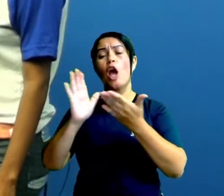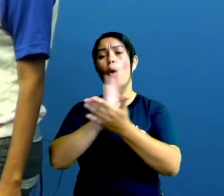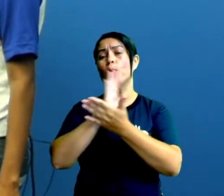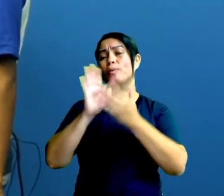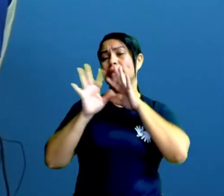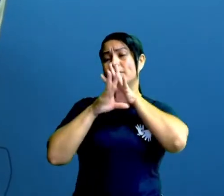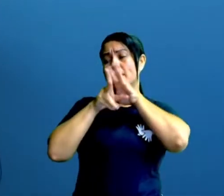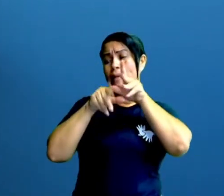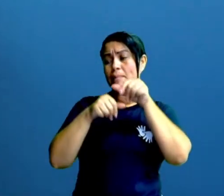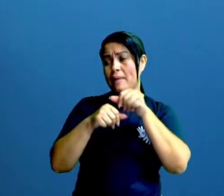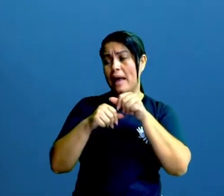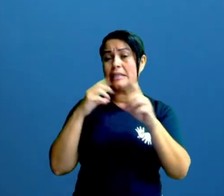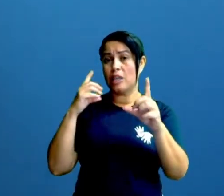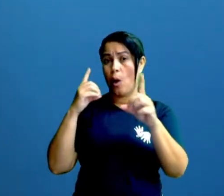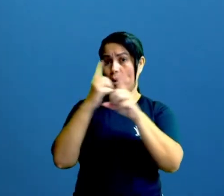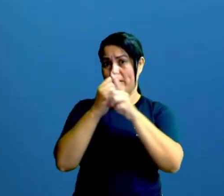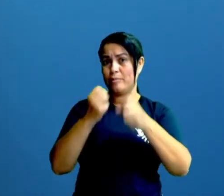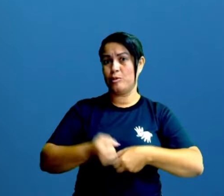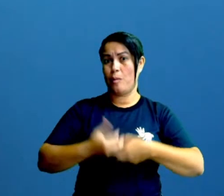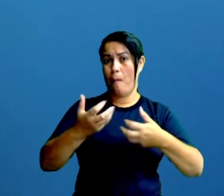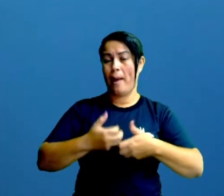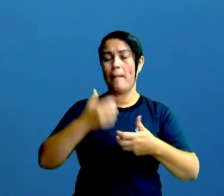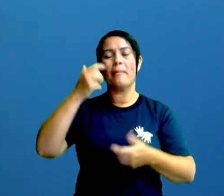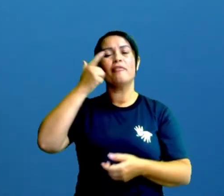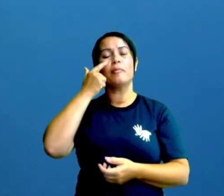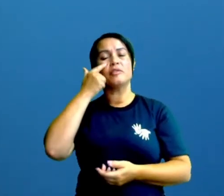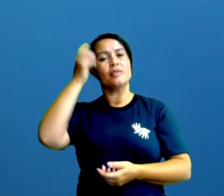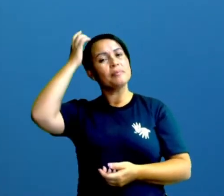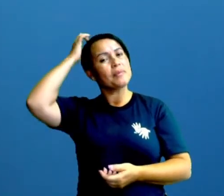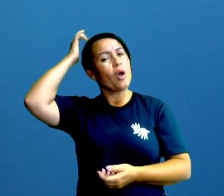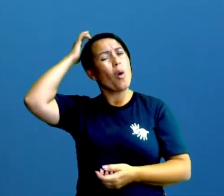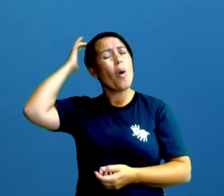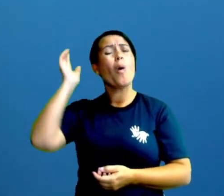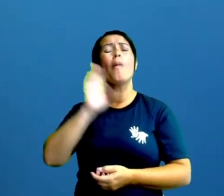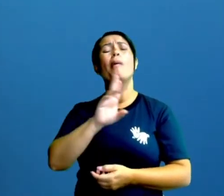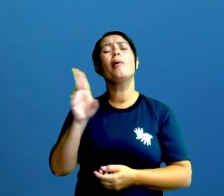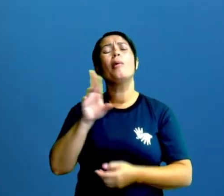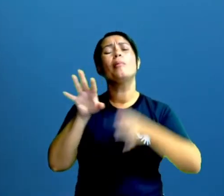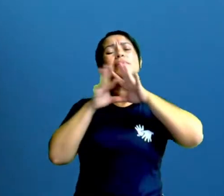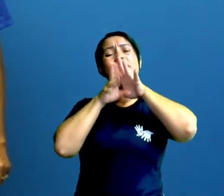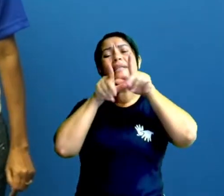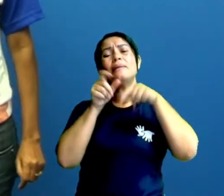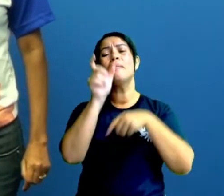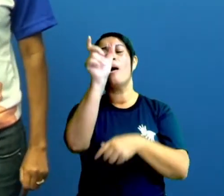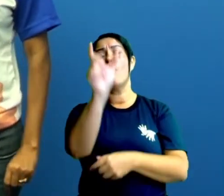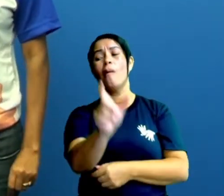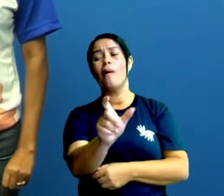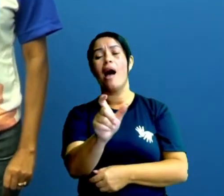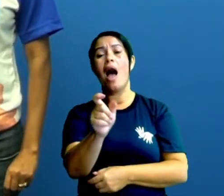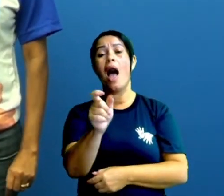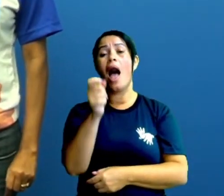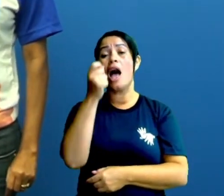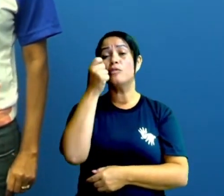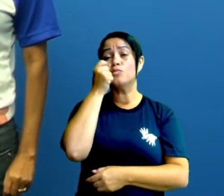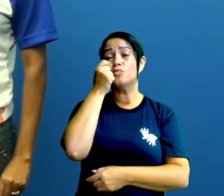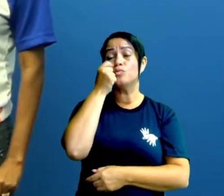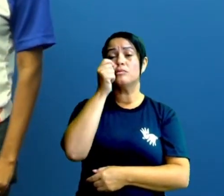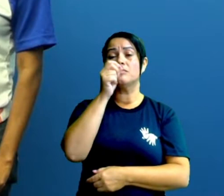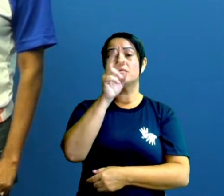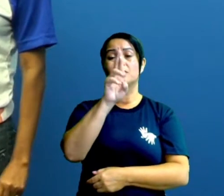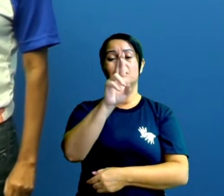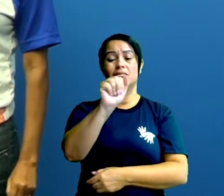nome de alguns dos animais que encontramos no poema então ao Como é o nome desse bicho aqui o